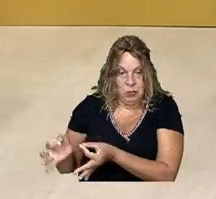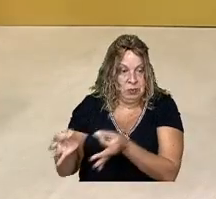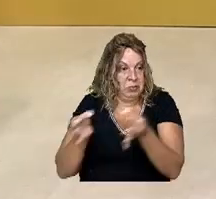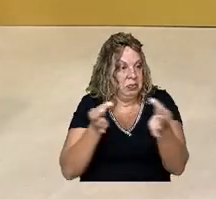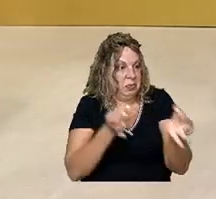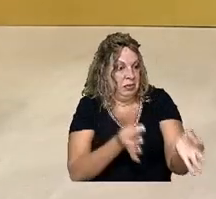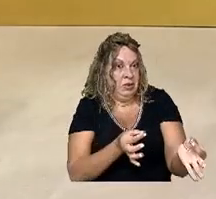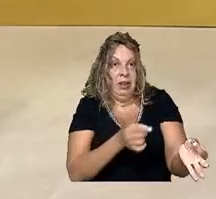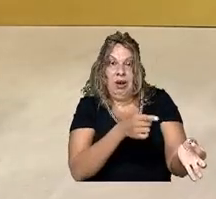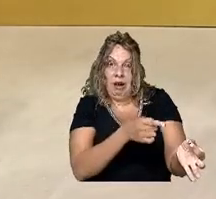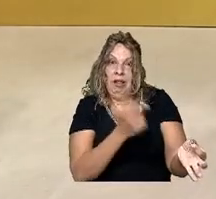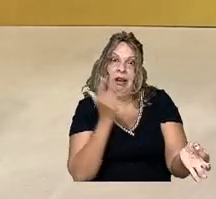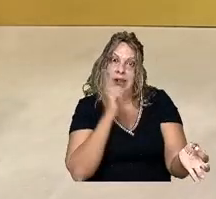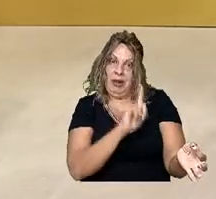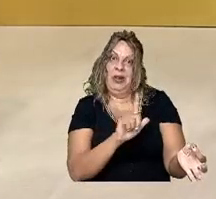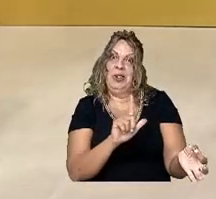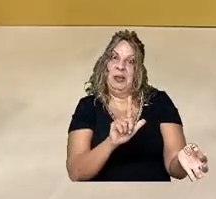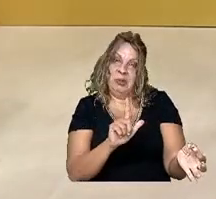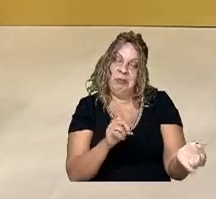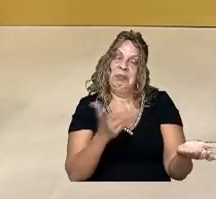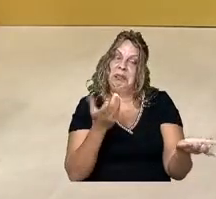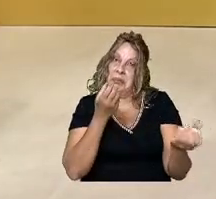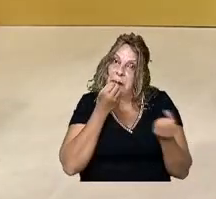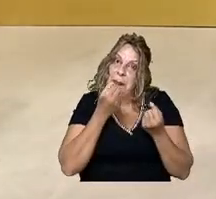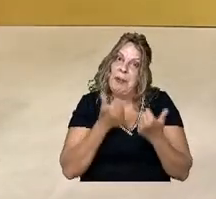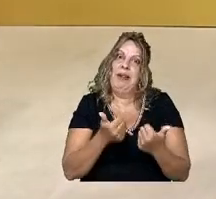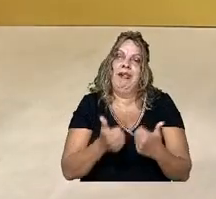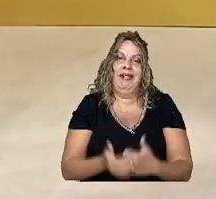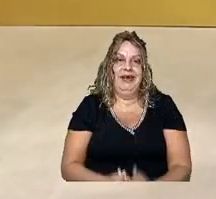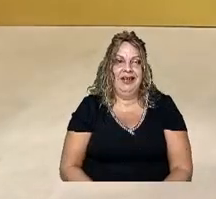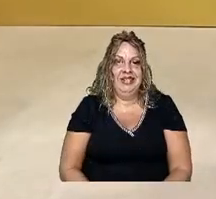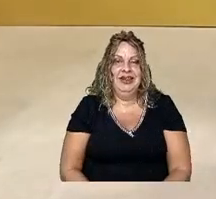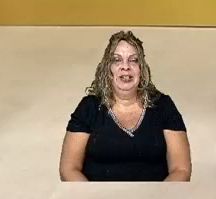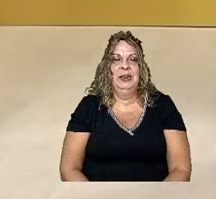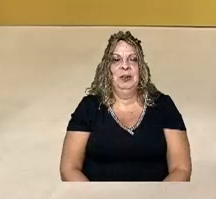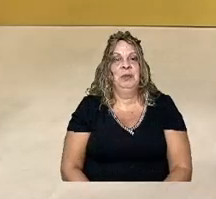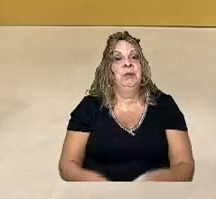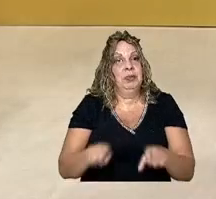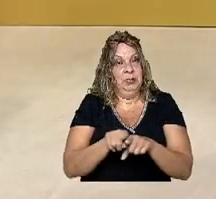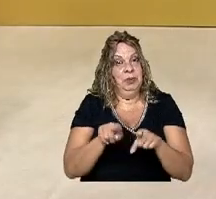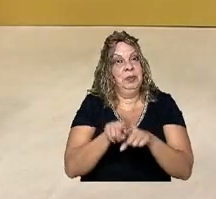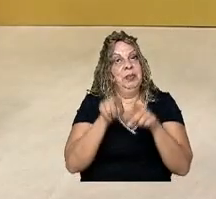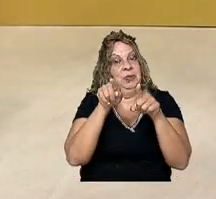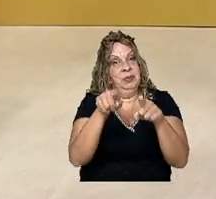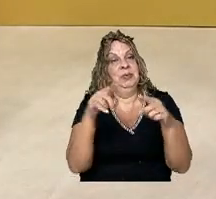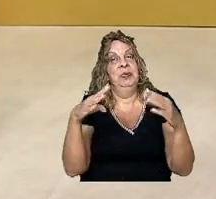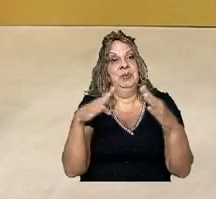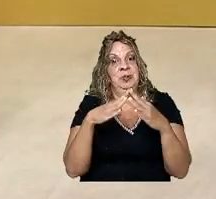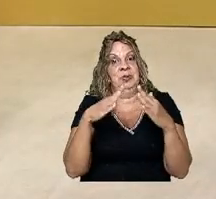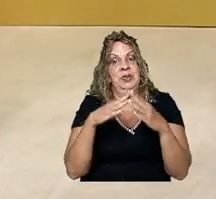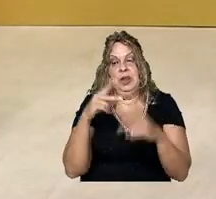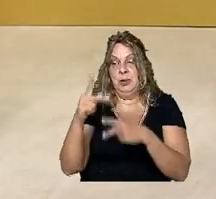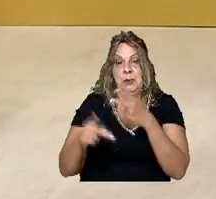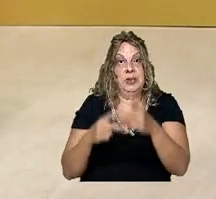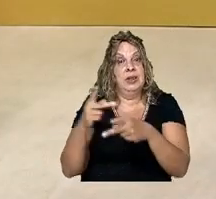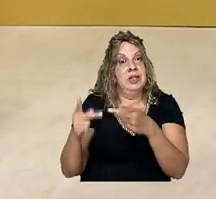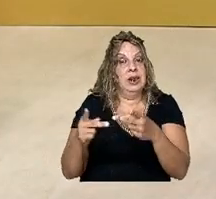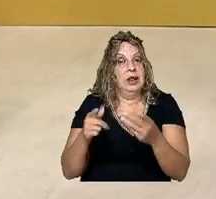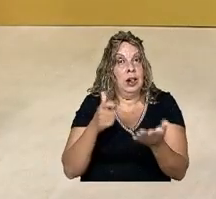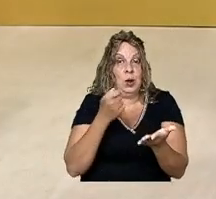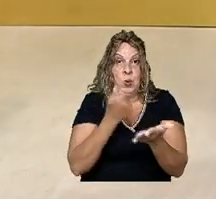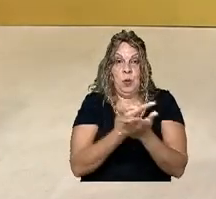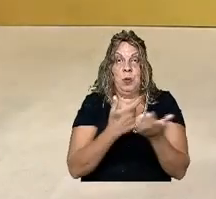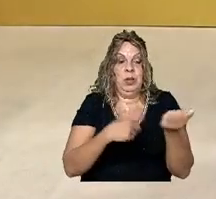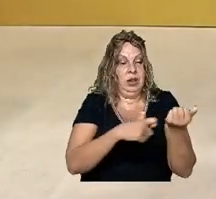deu certo. E ela levou um prêmio pra casa, hein? É isso aí, ó. E o mesmo vale pra você aí de casa também, hein? Presenteia quem você ama